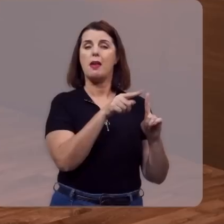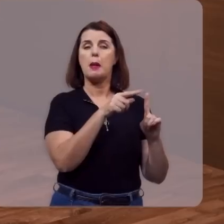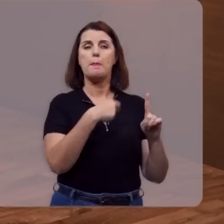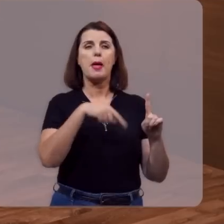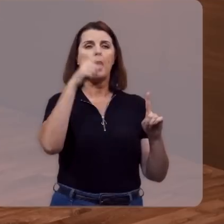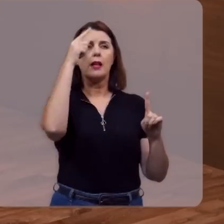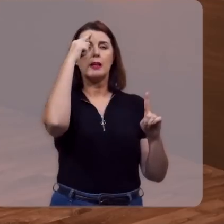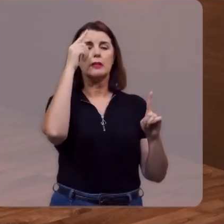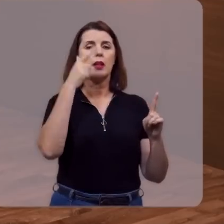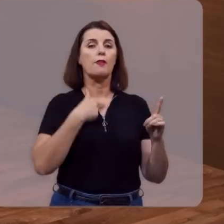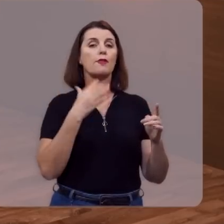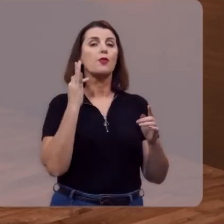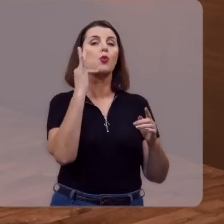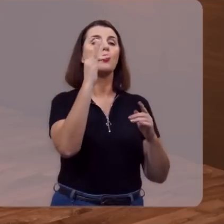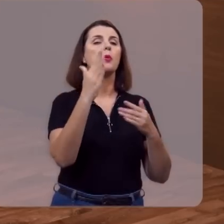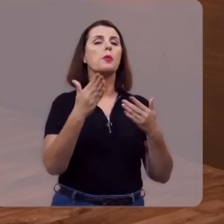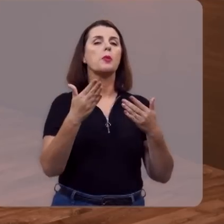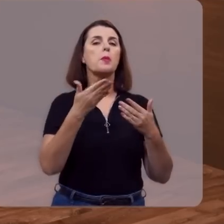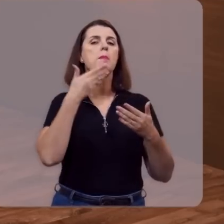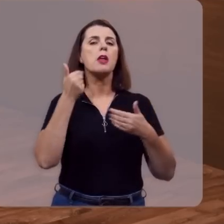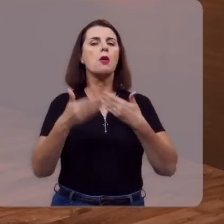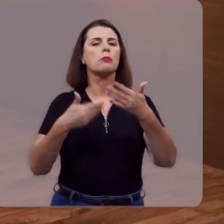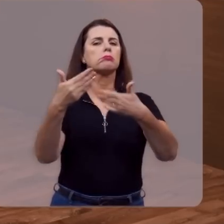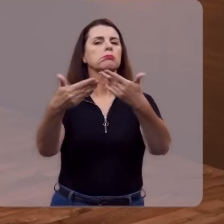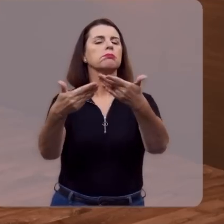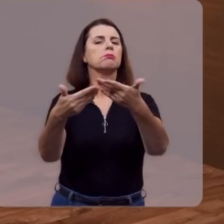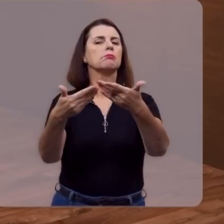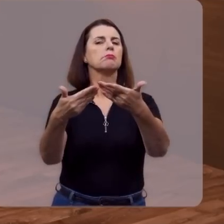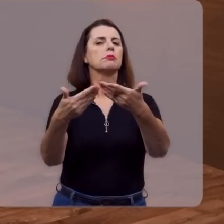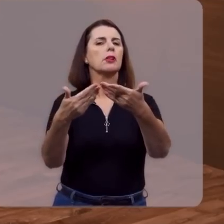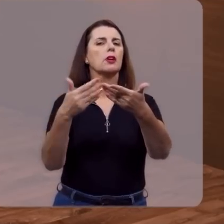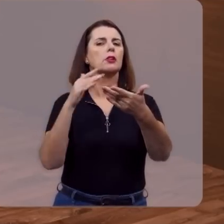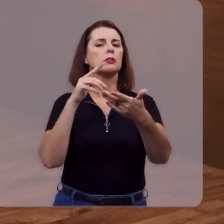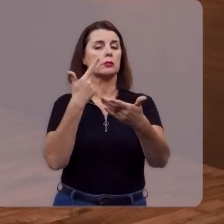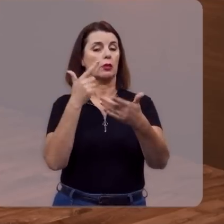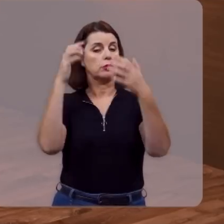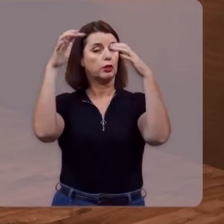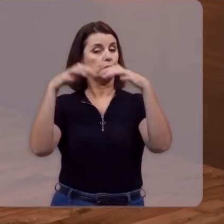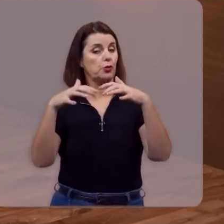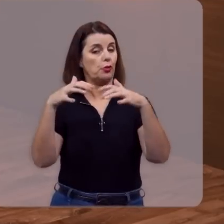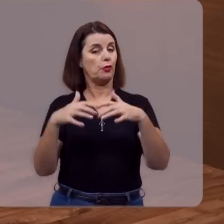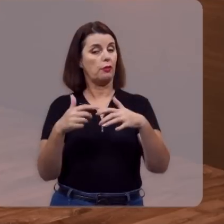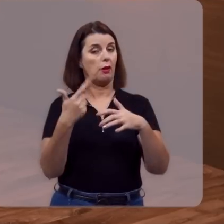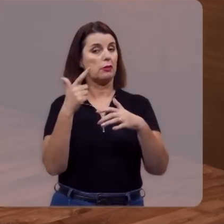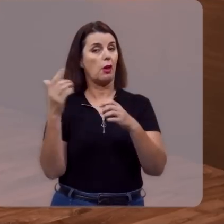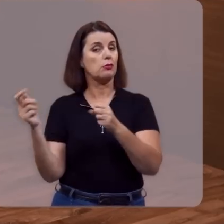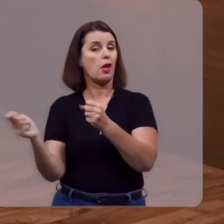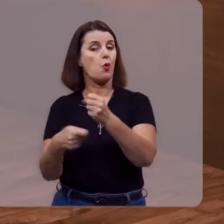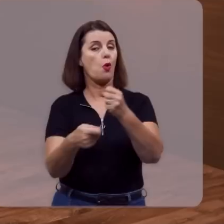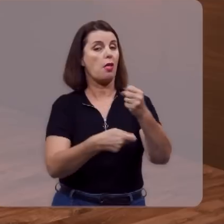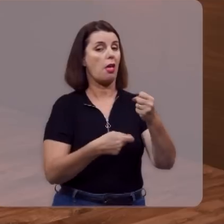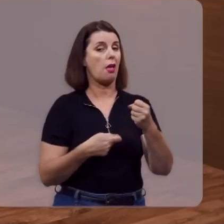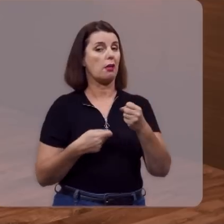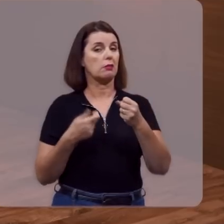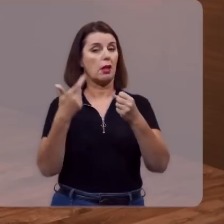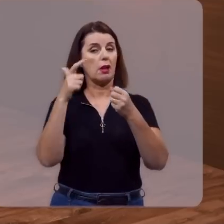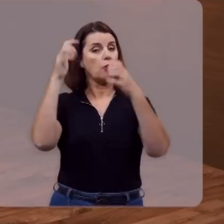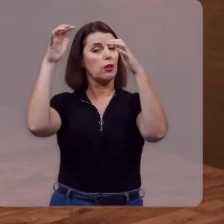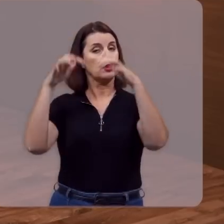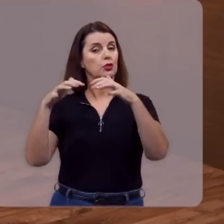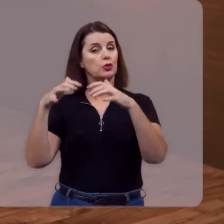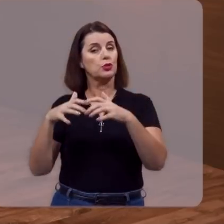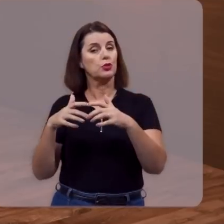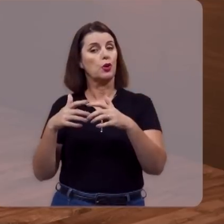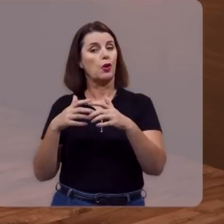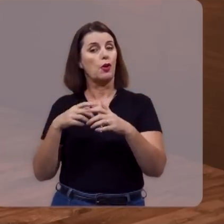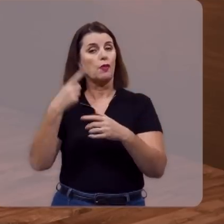o padroeiro da prosperidade. Em não havendo chuva, não tem colheitas. Em não havendo